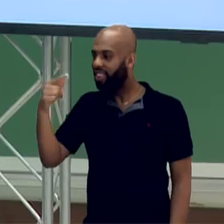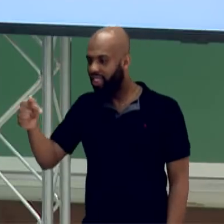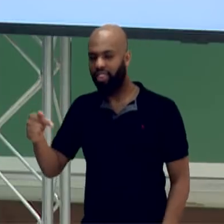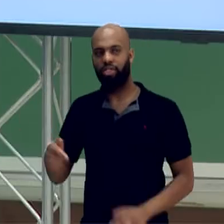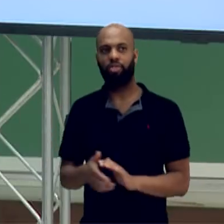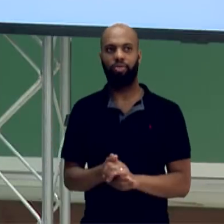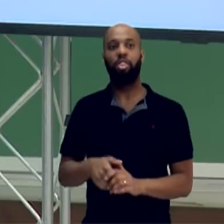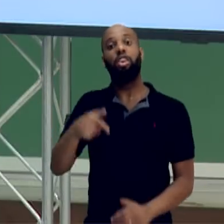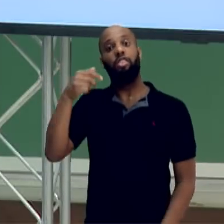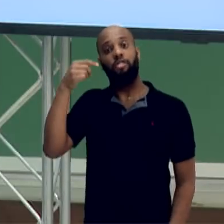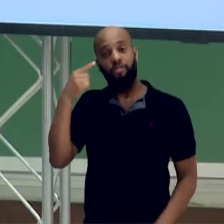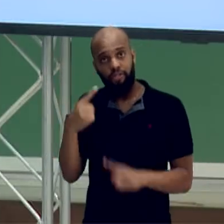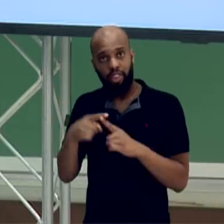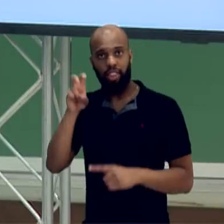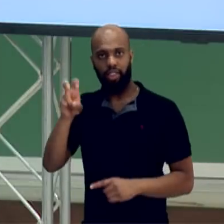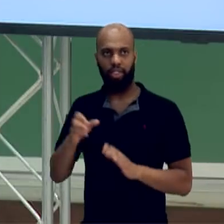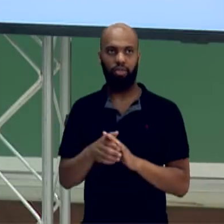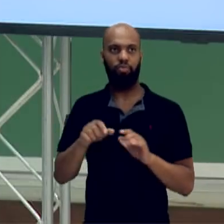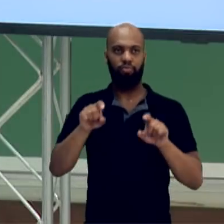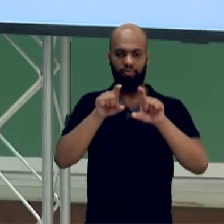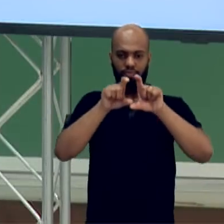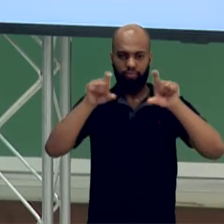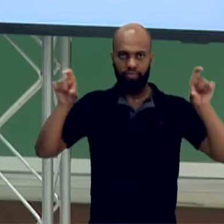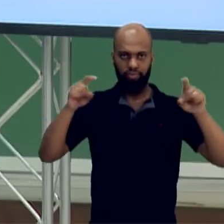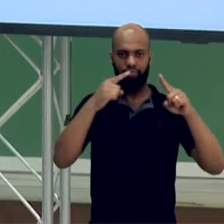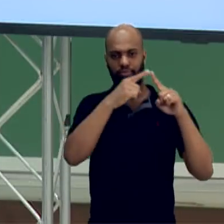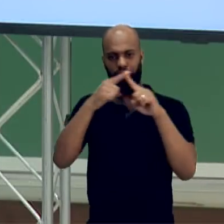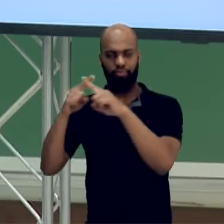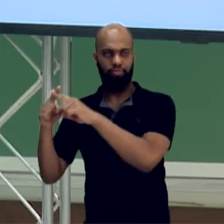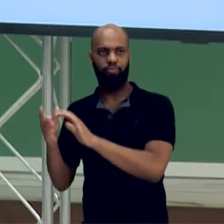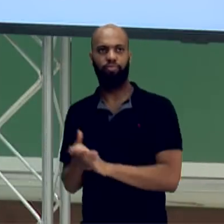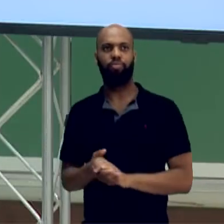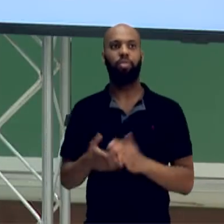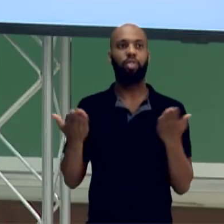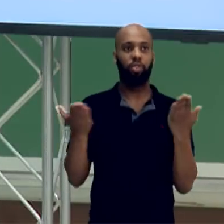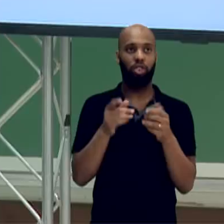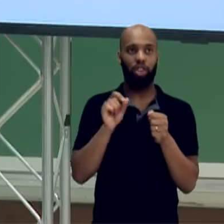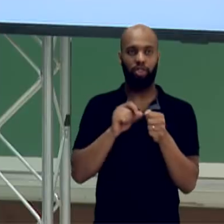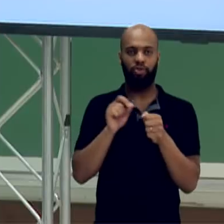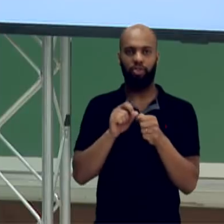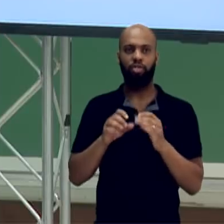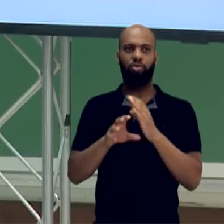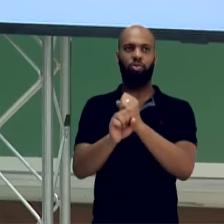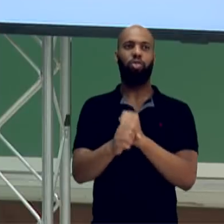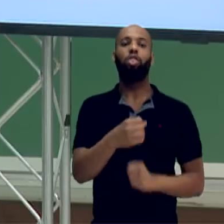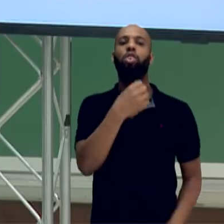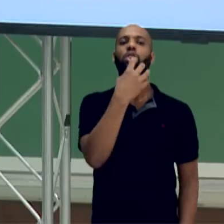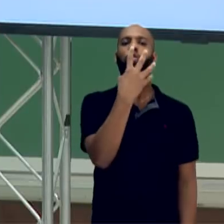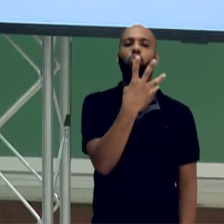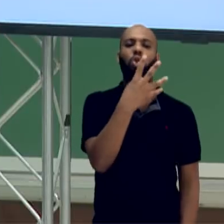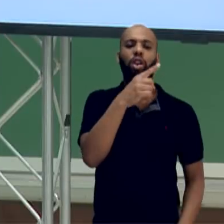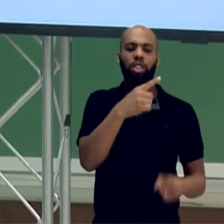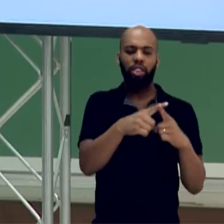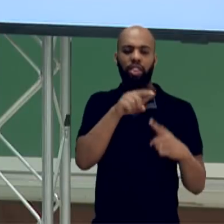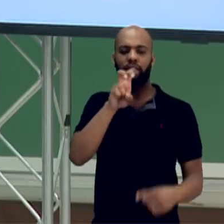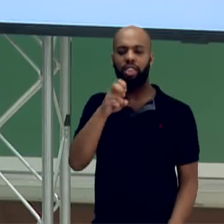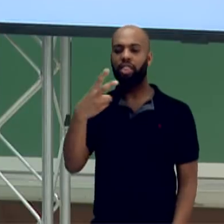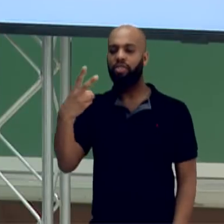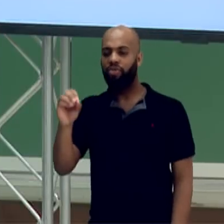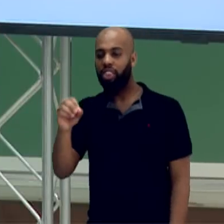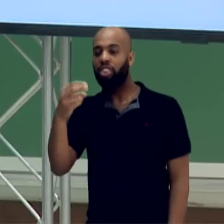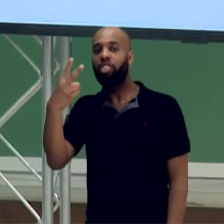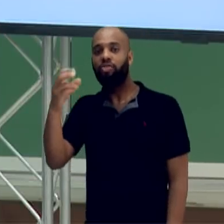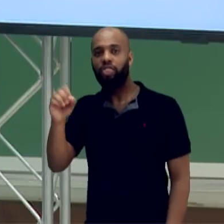Vezes 5. Agora eu vou fazer a conta. Dá para você pensar assim. 4 vezes 5, 20. E 20